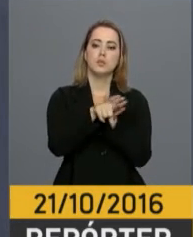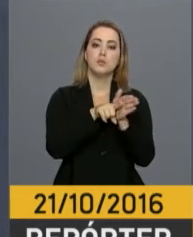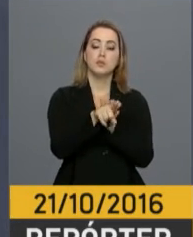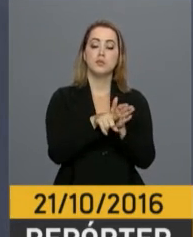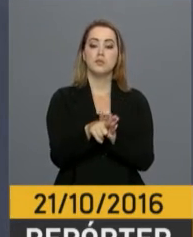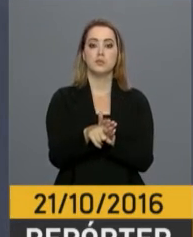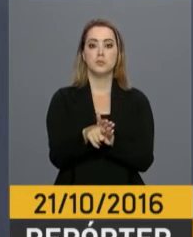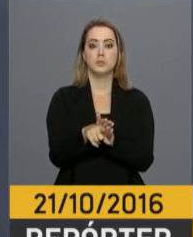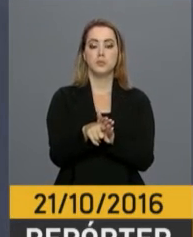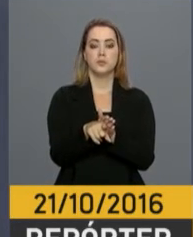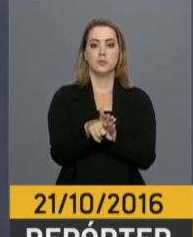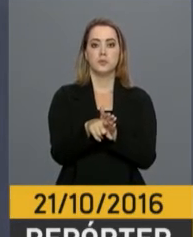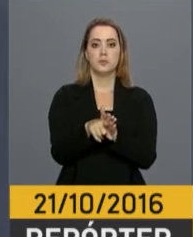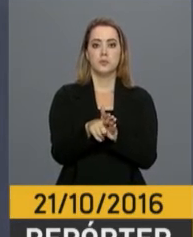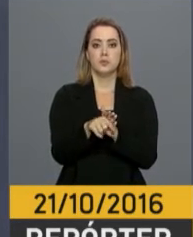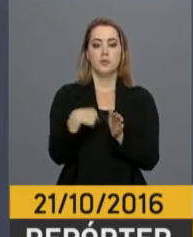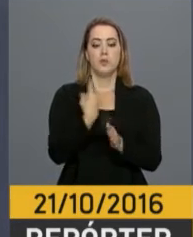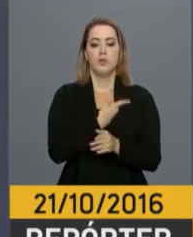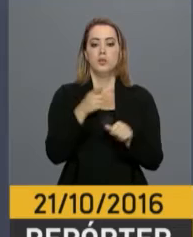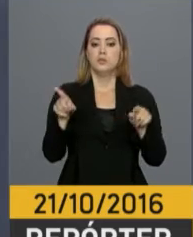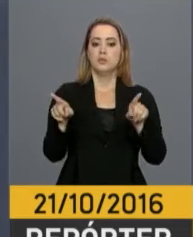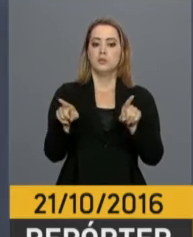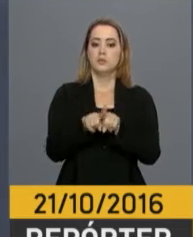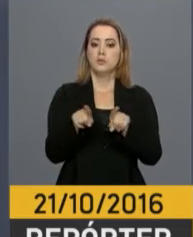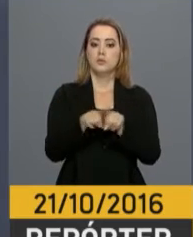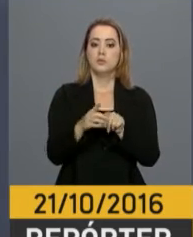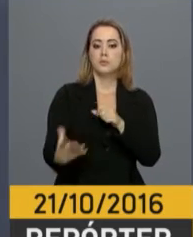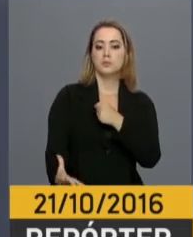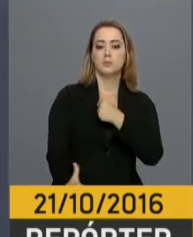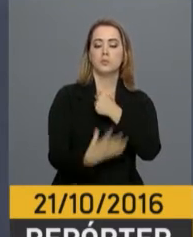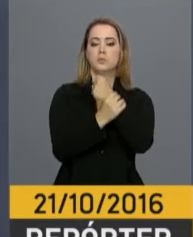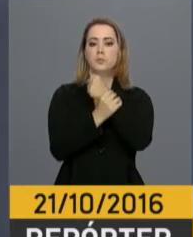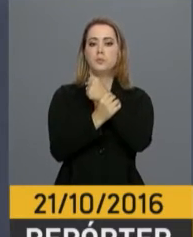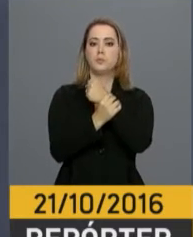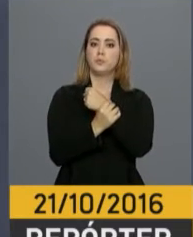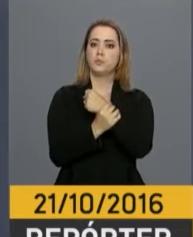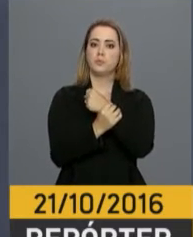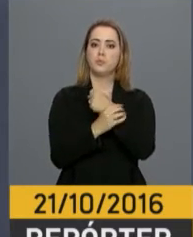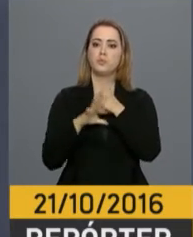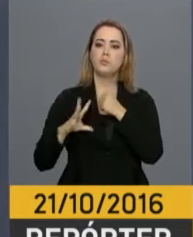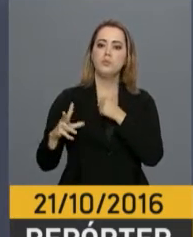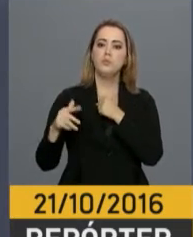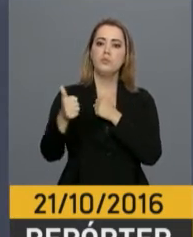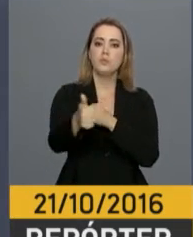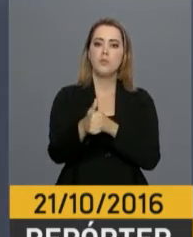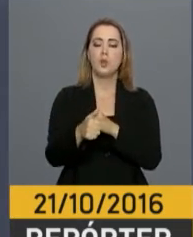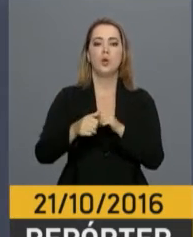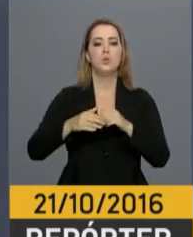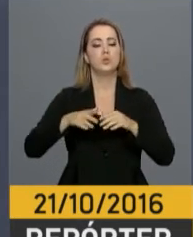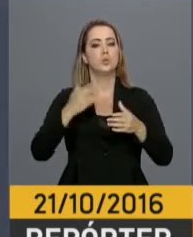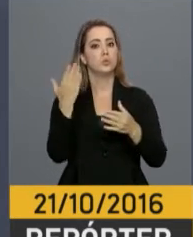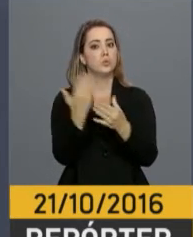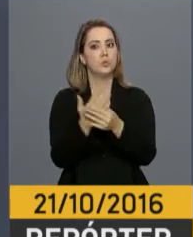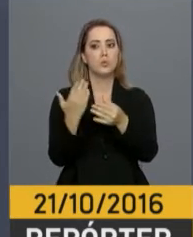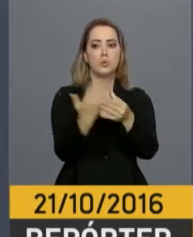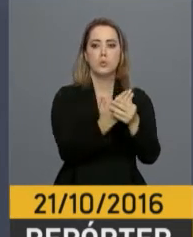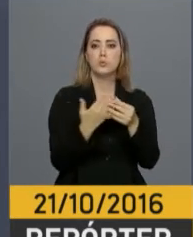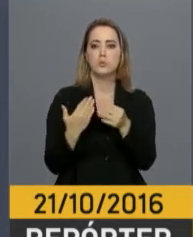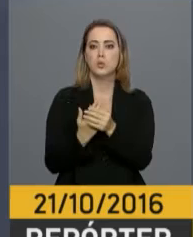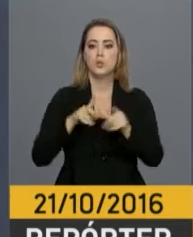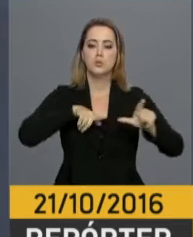investigação e nós vamos ter mais segurança em todos os procedimentos que estão